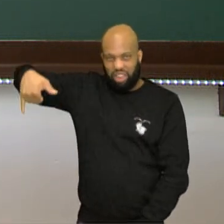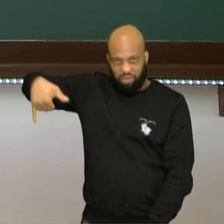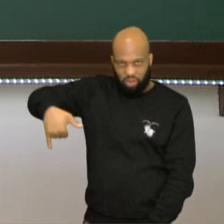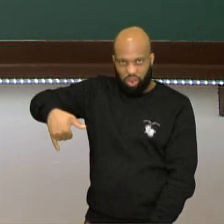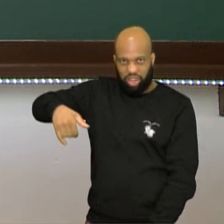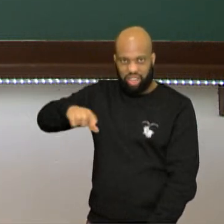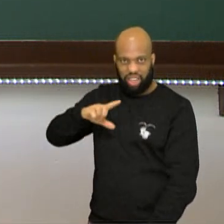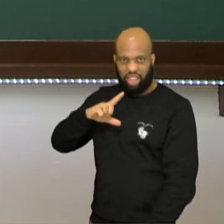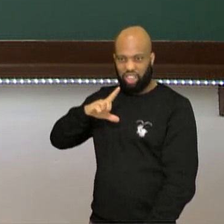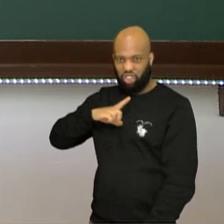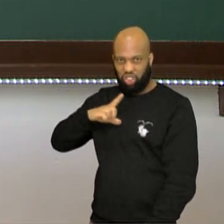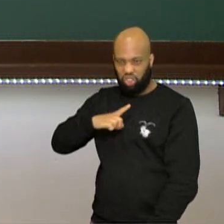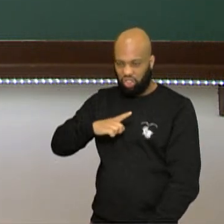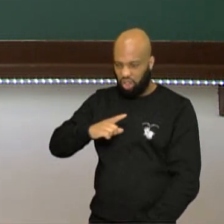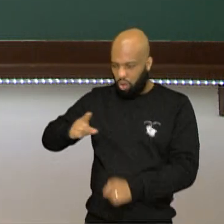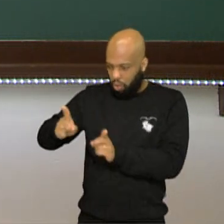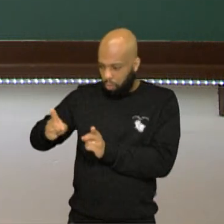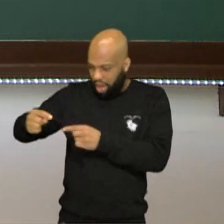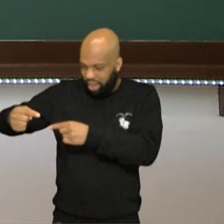da internet.